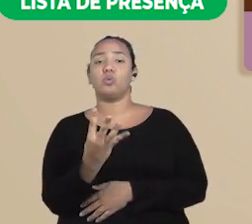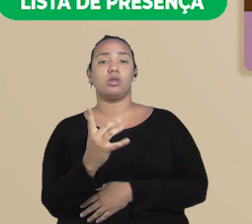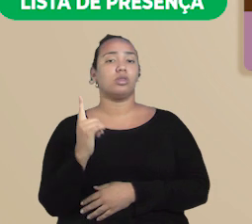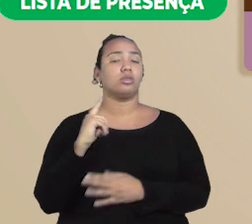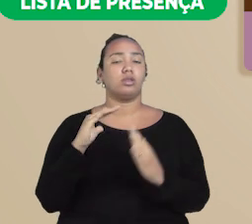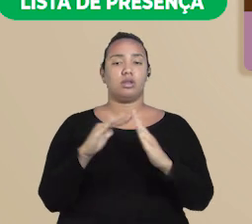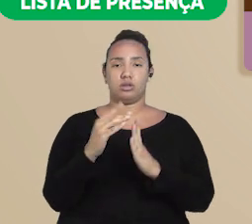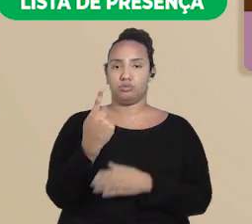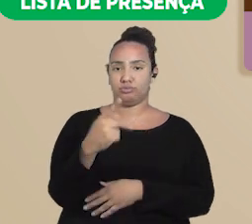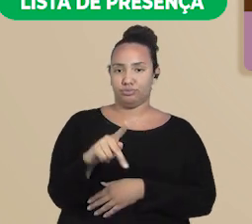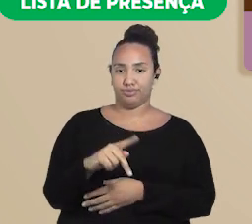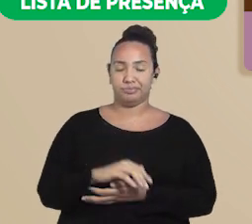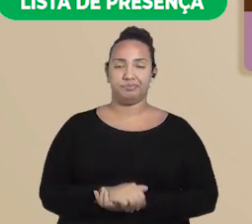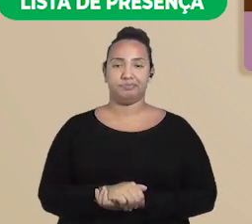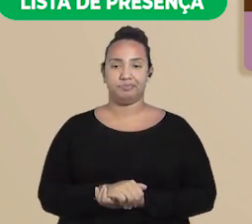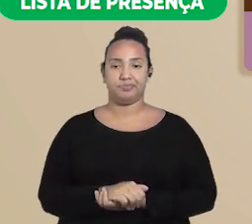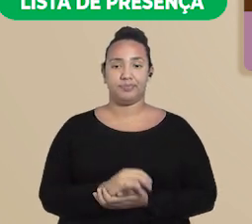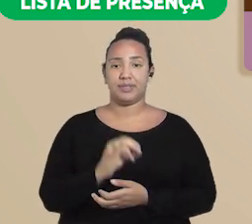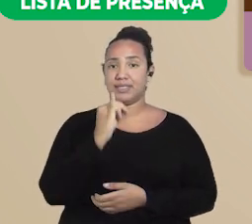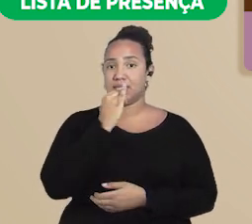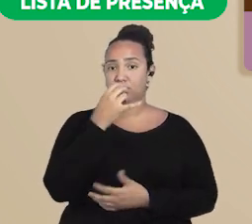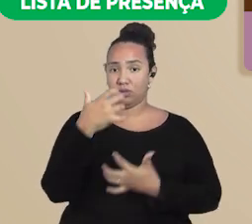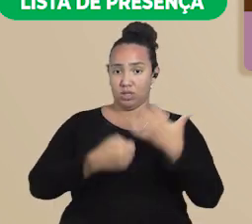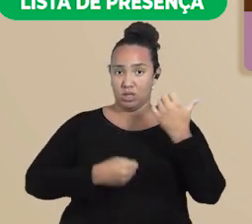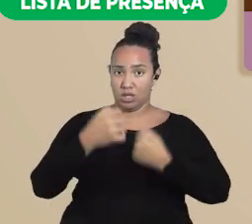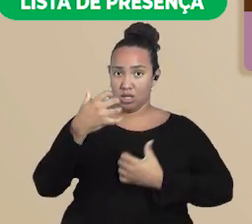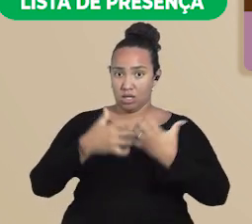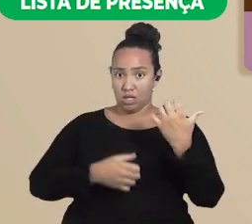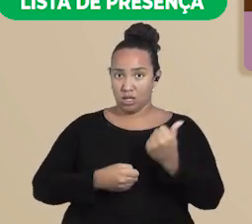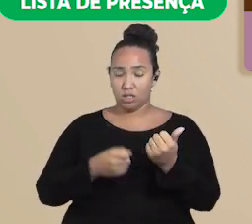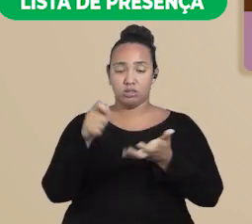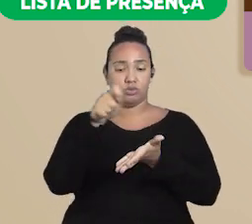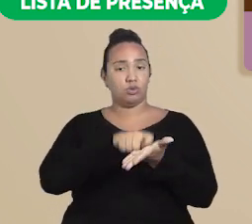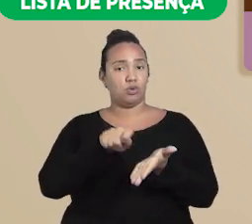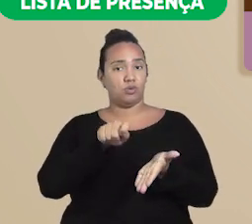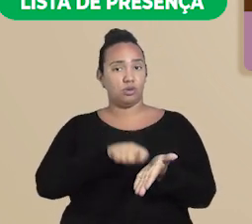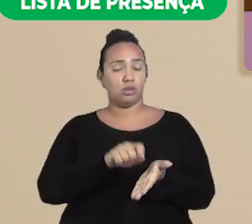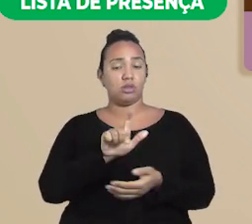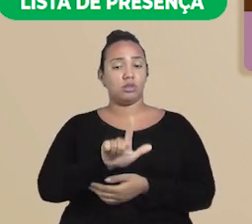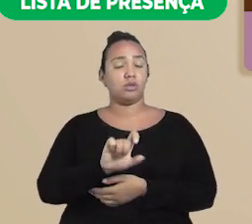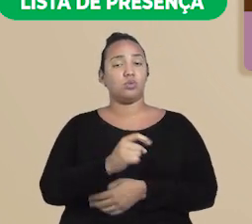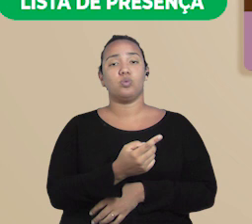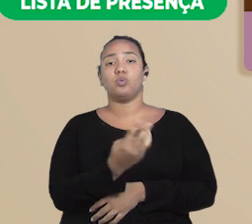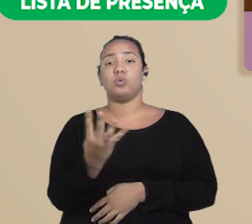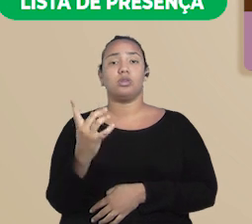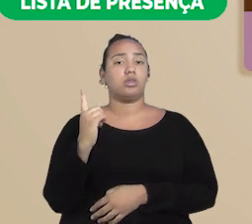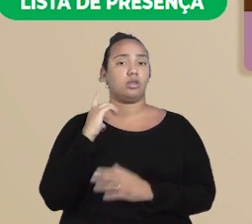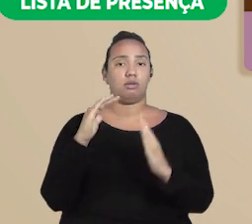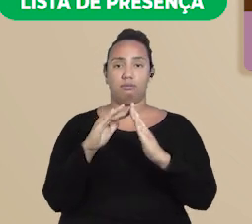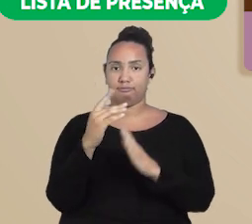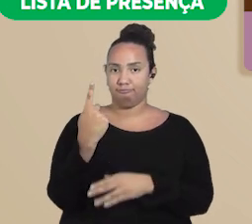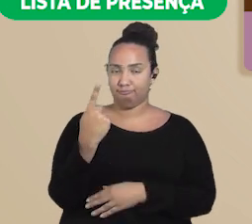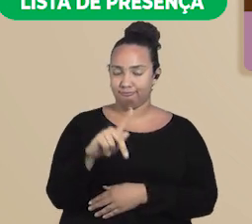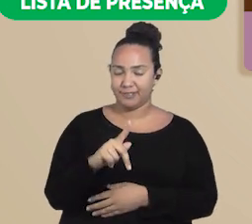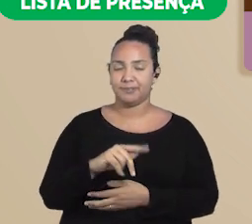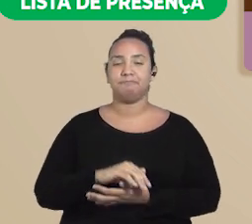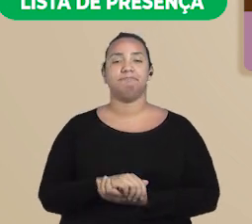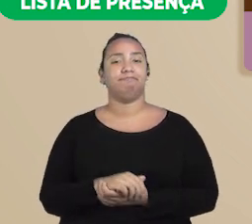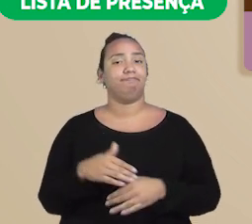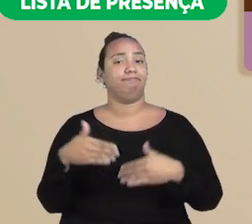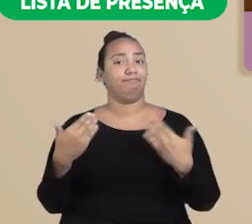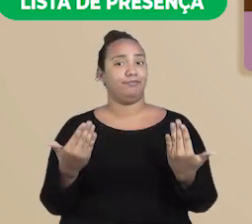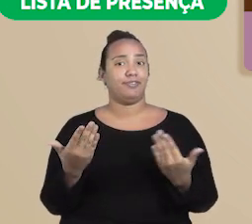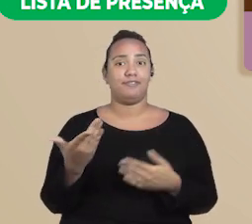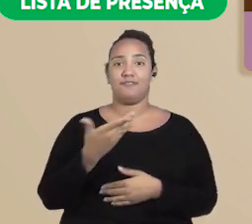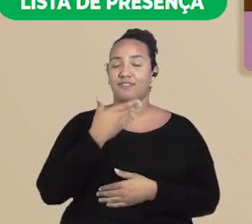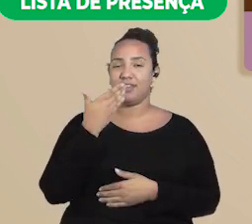na sua casa. A caixa de leite, anote quantos litros de leite tem na sua casa. Assim você vai ficar